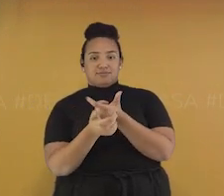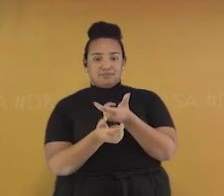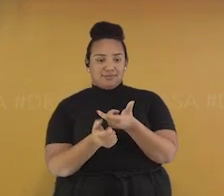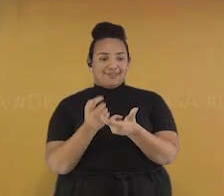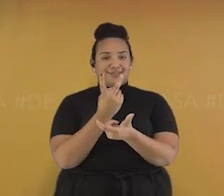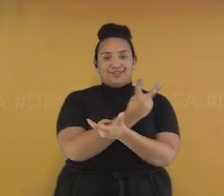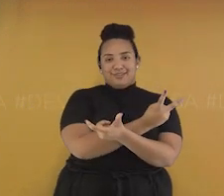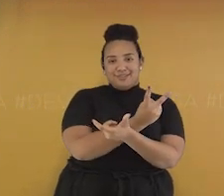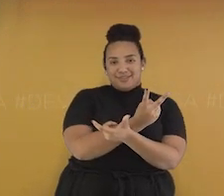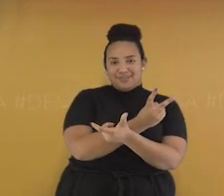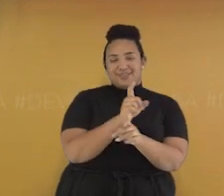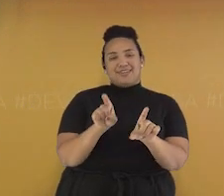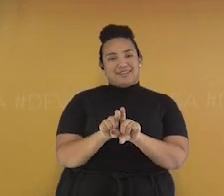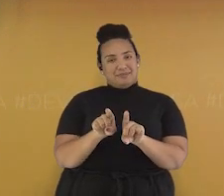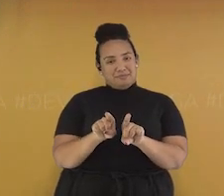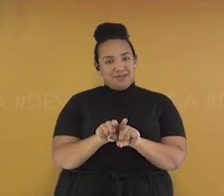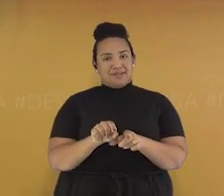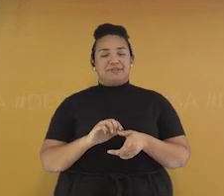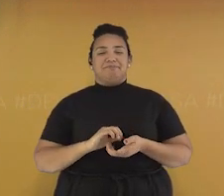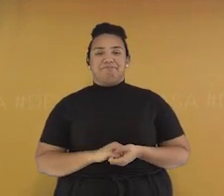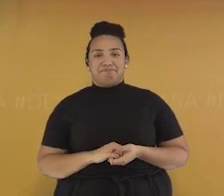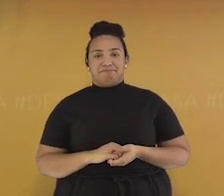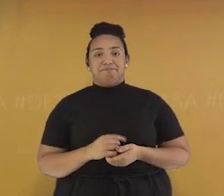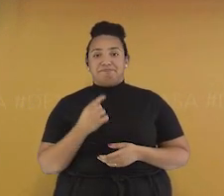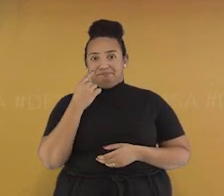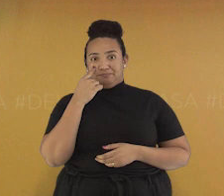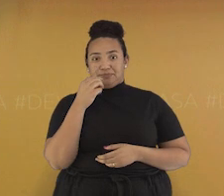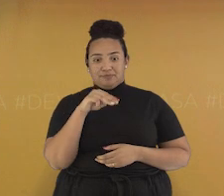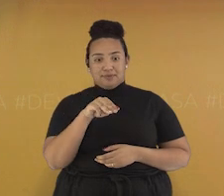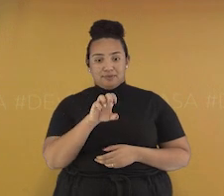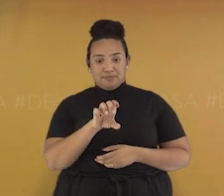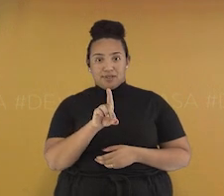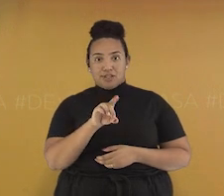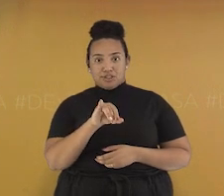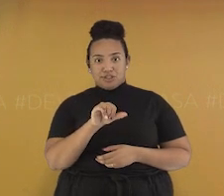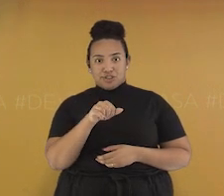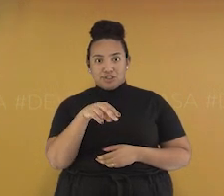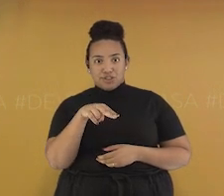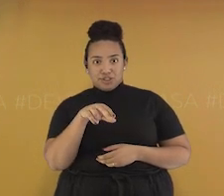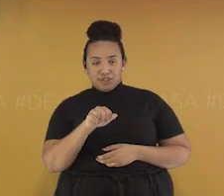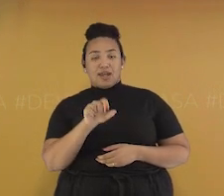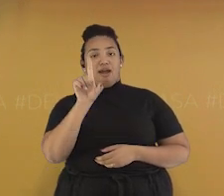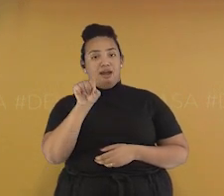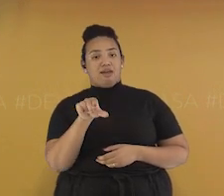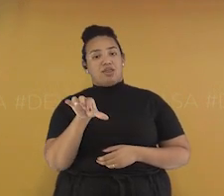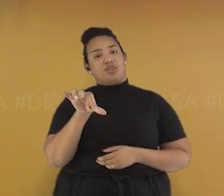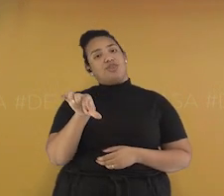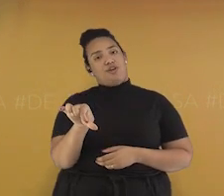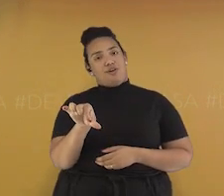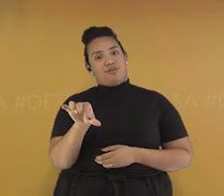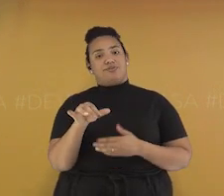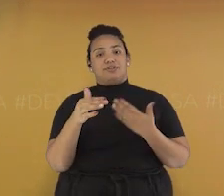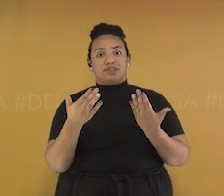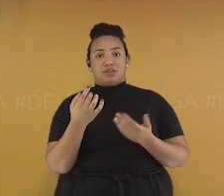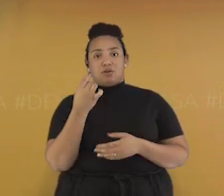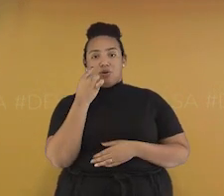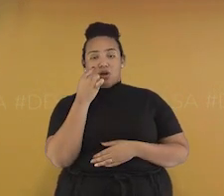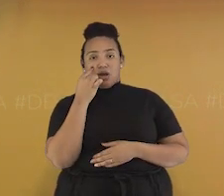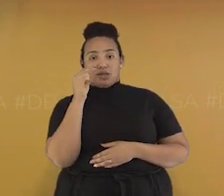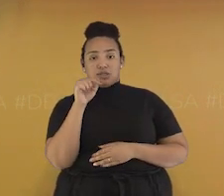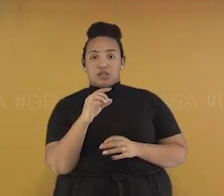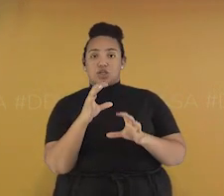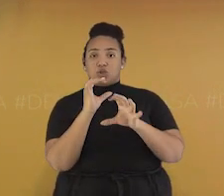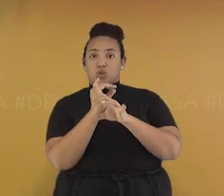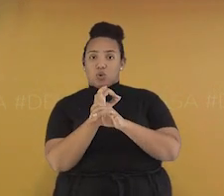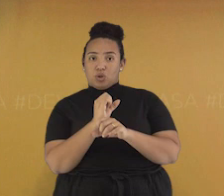tem 2 valores. Como a mediana é 9, temos que metade das notas é igual ou